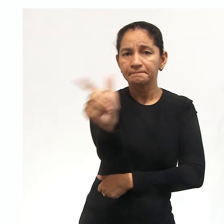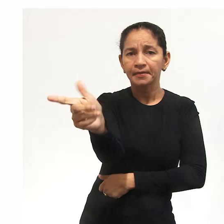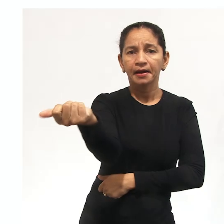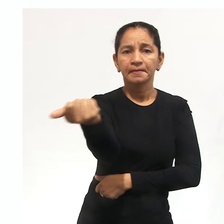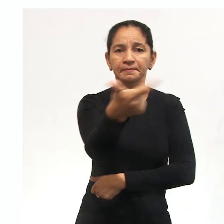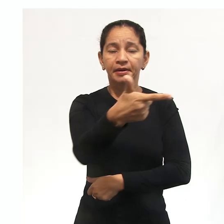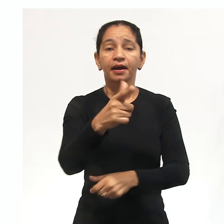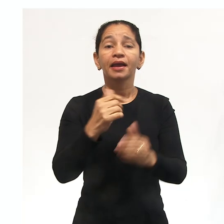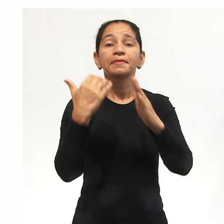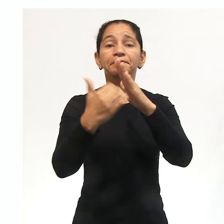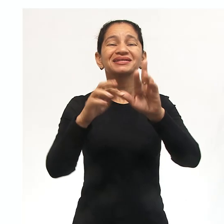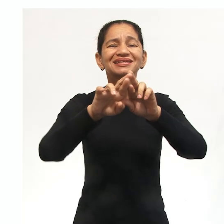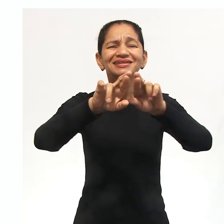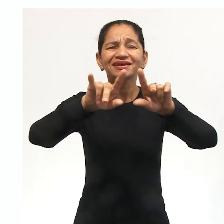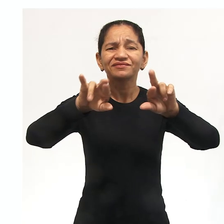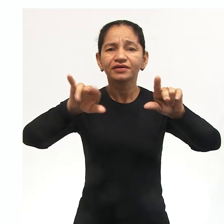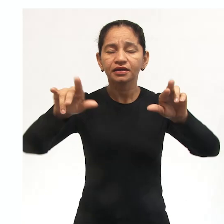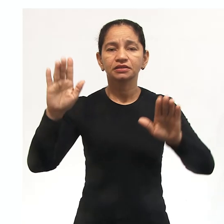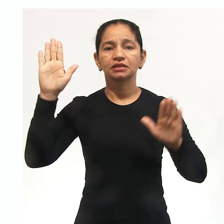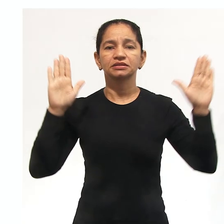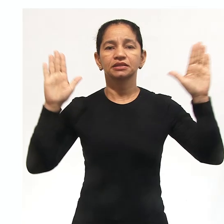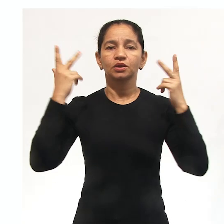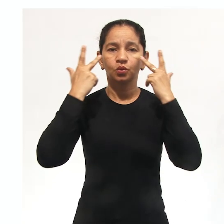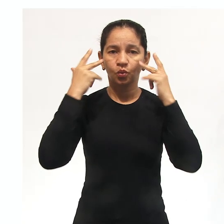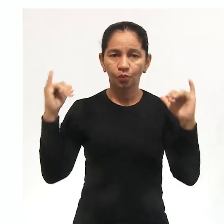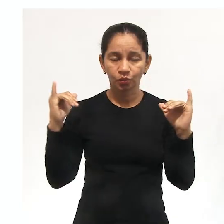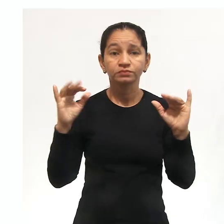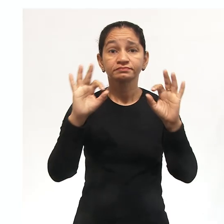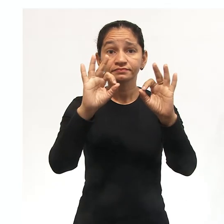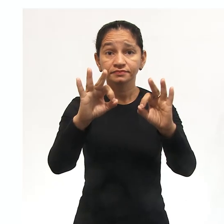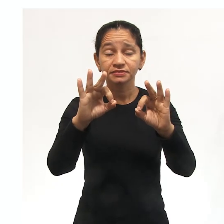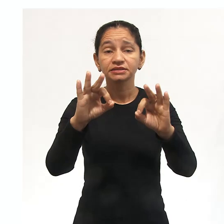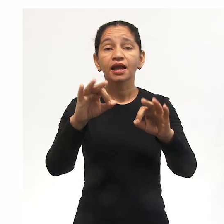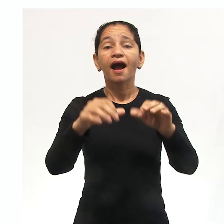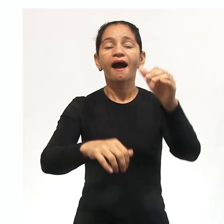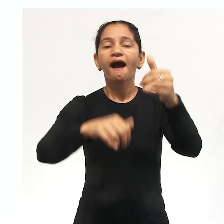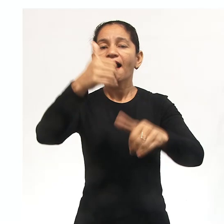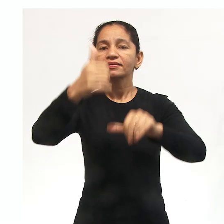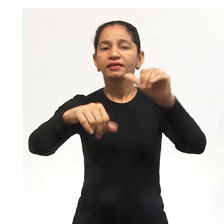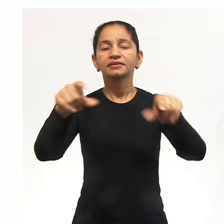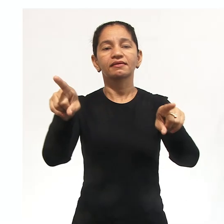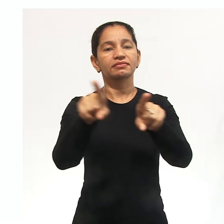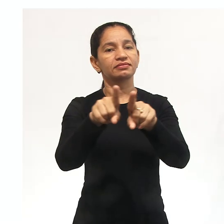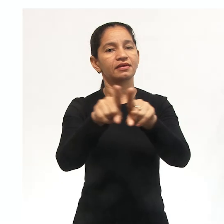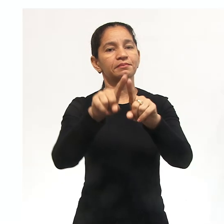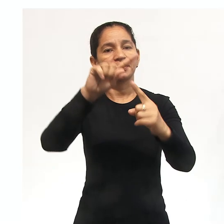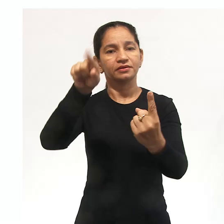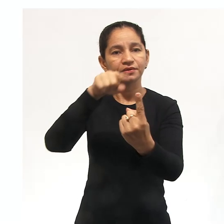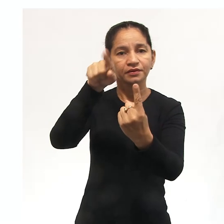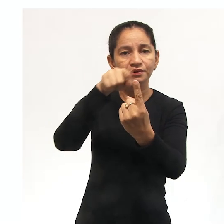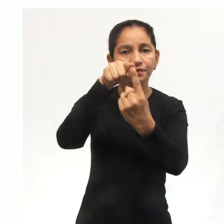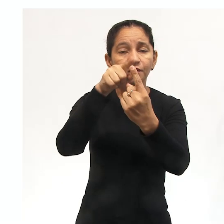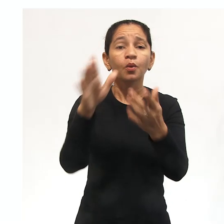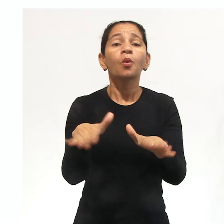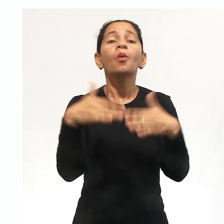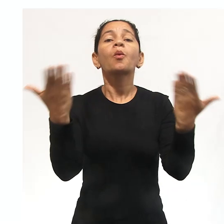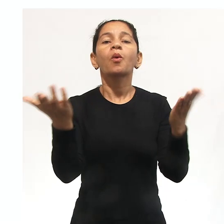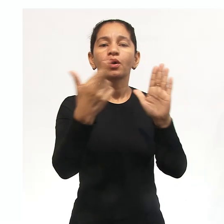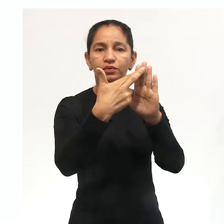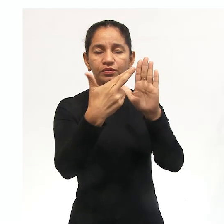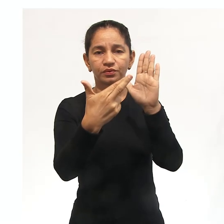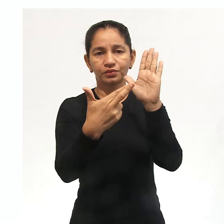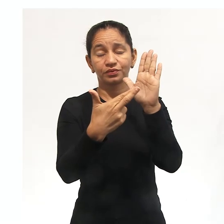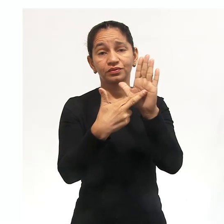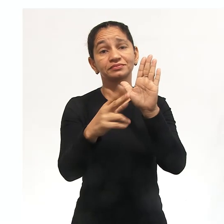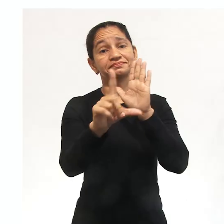concorrência. Depois, é preciso analisar também critérios objetivos de julgamento definidos no